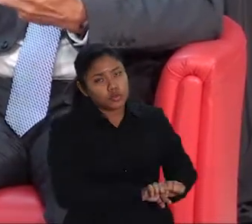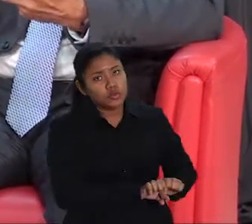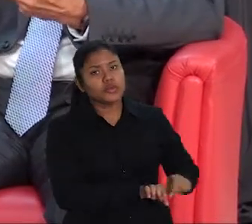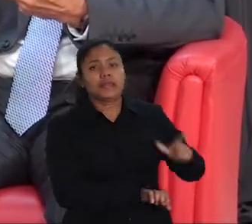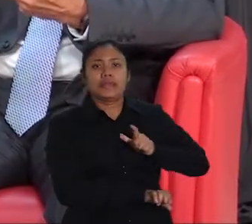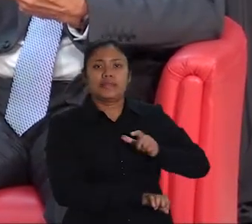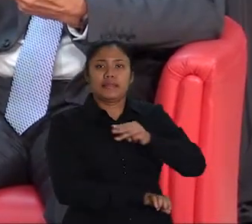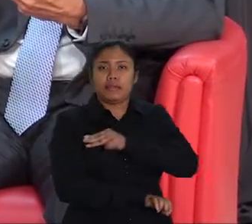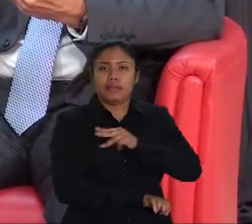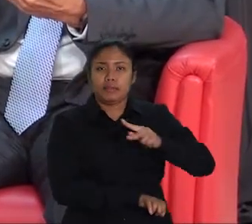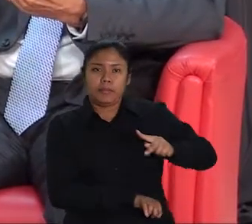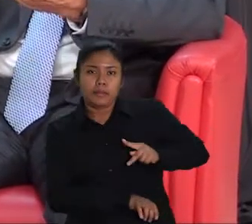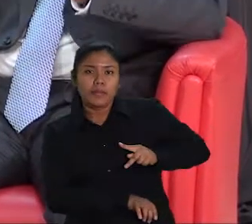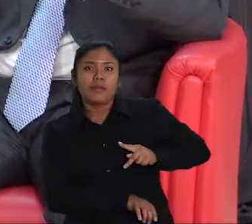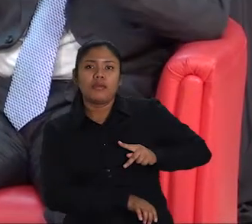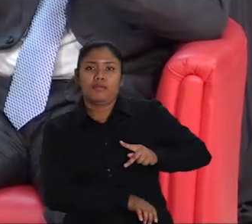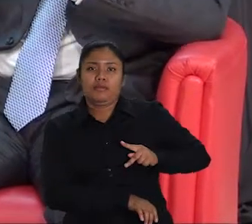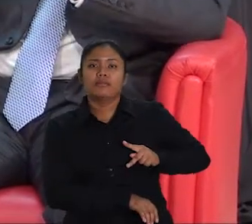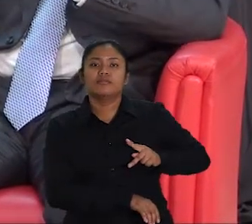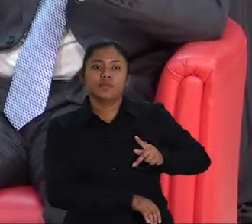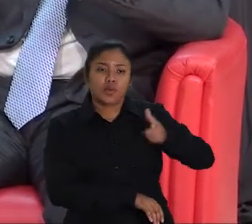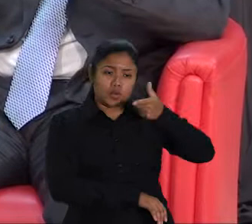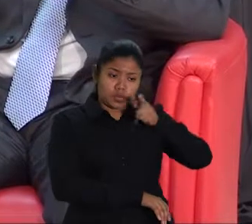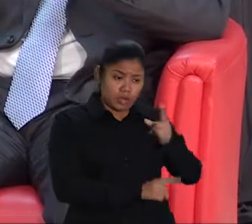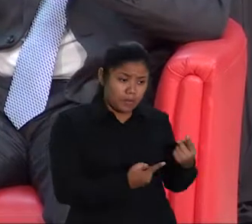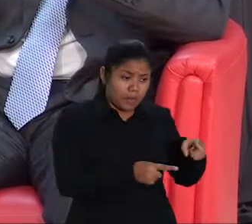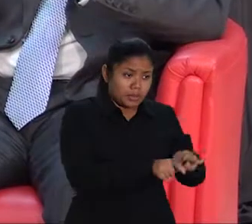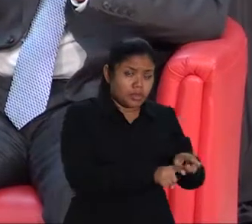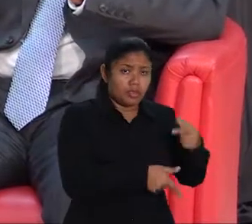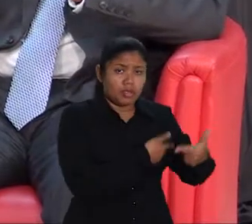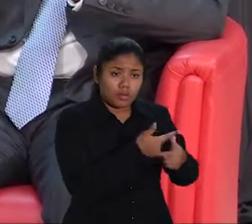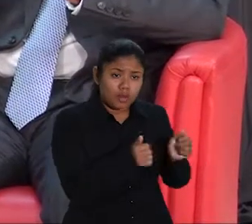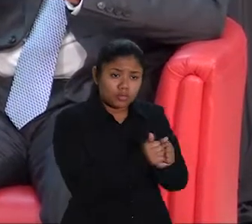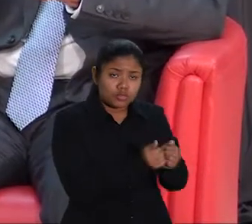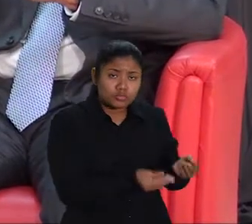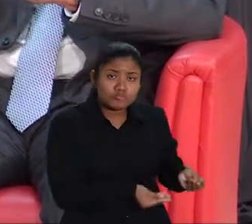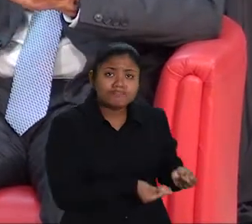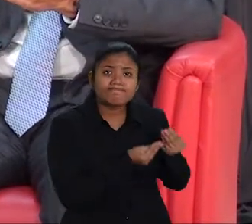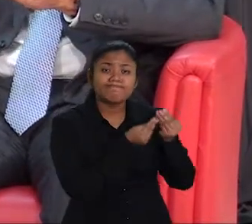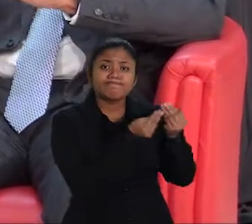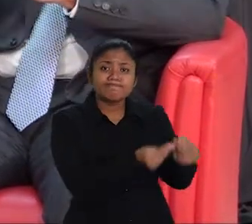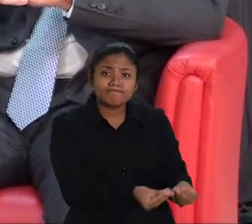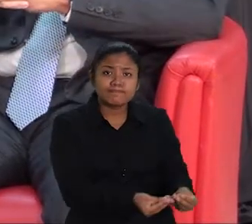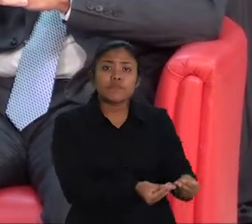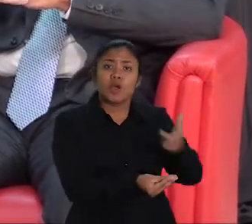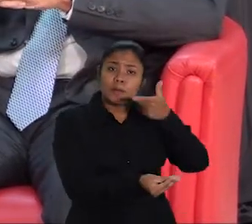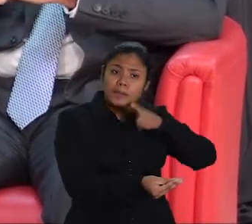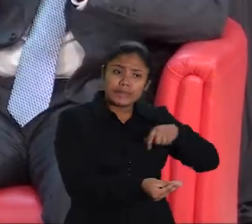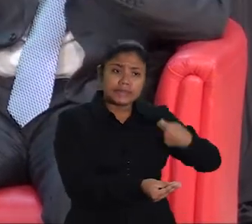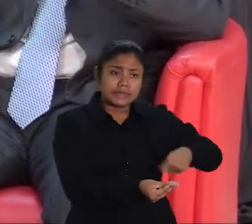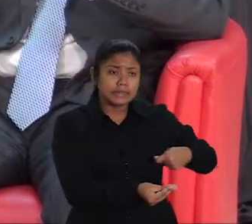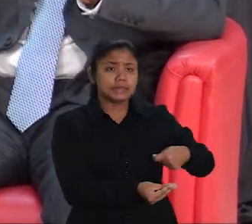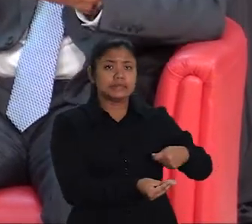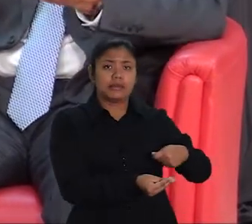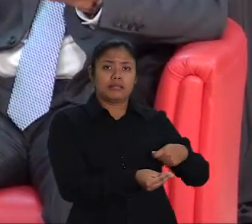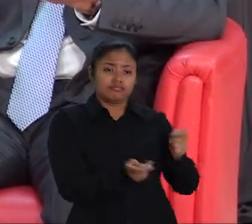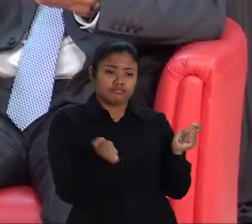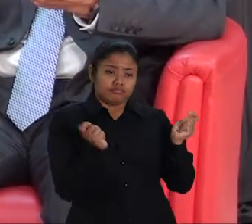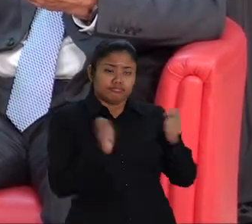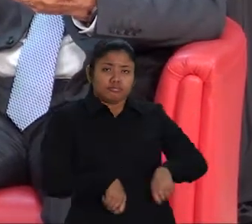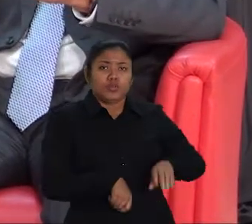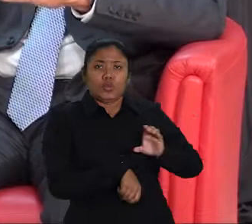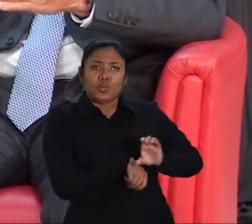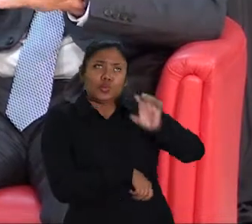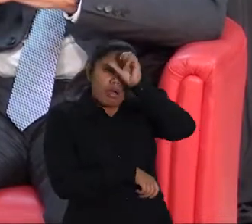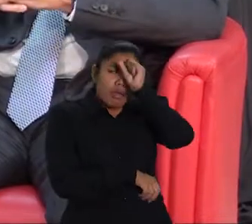estrutura já que o ministério público e outras entidades podem ser proponentes dessa regulação fundiária os muitos não têm que ser que